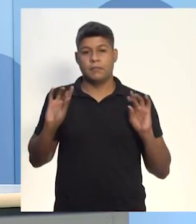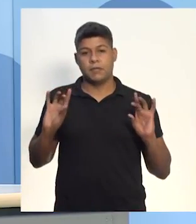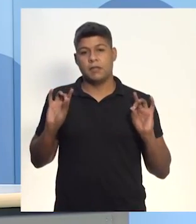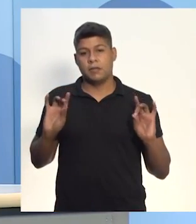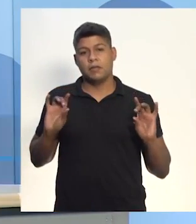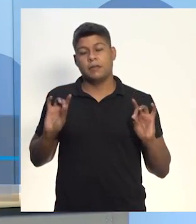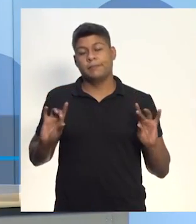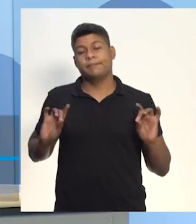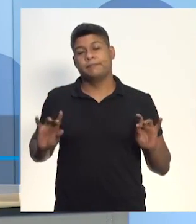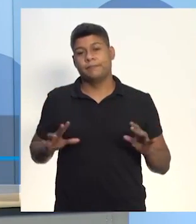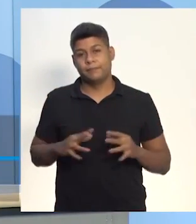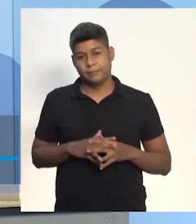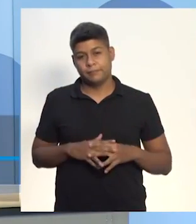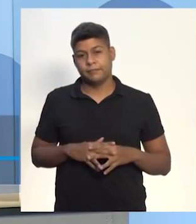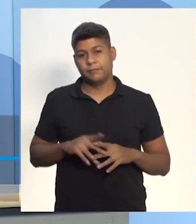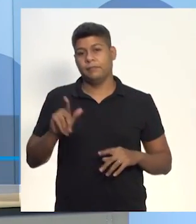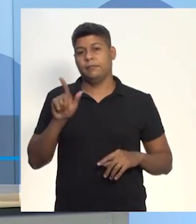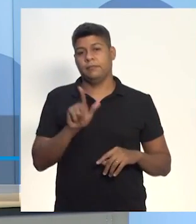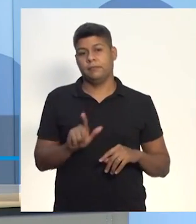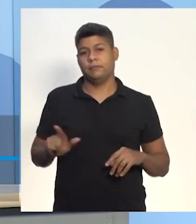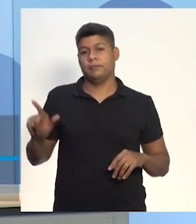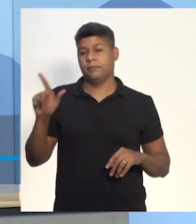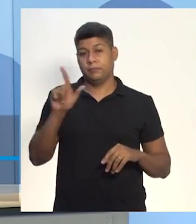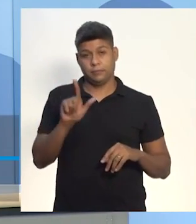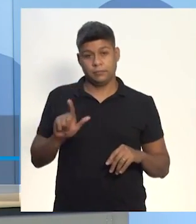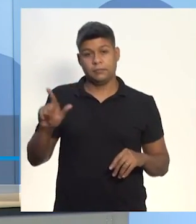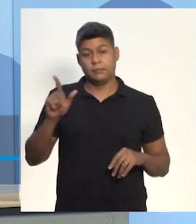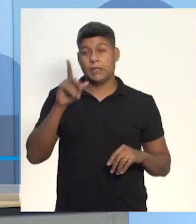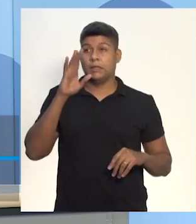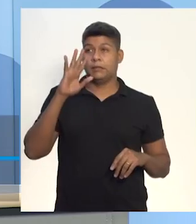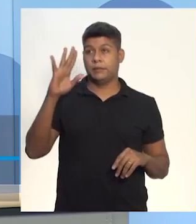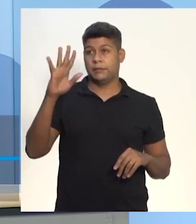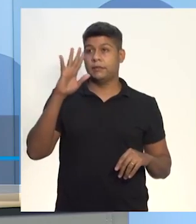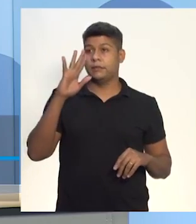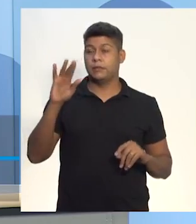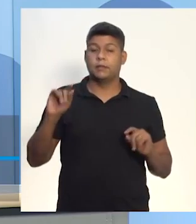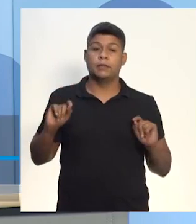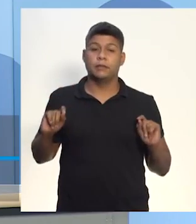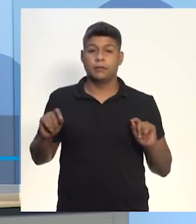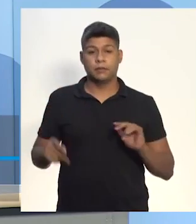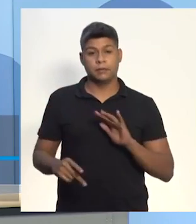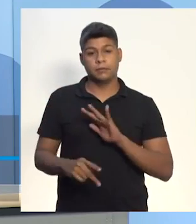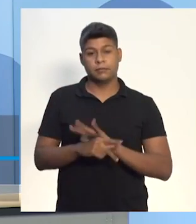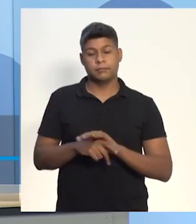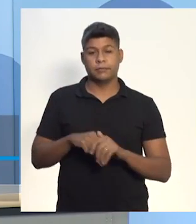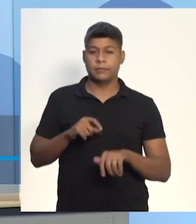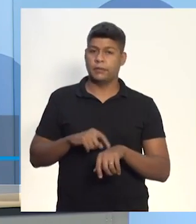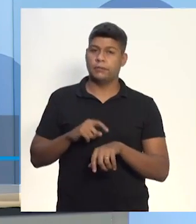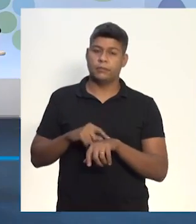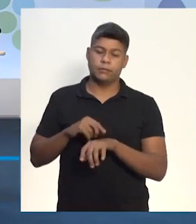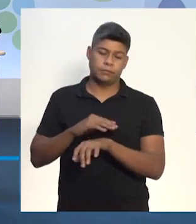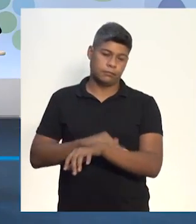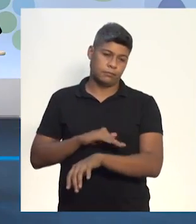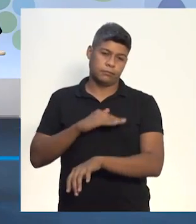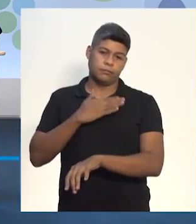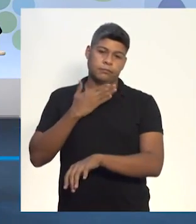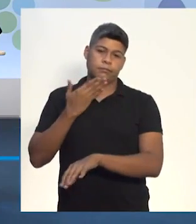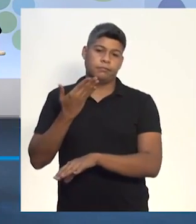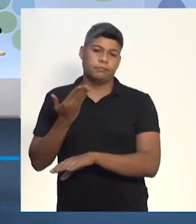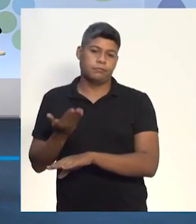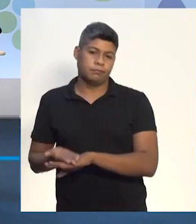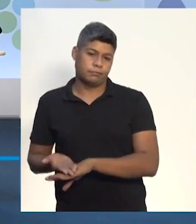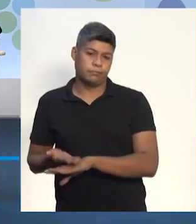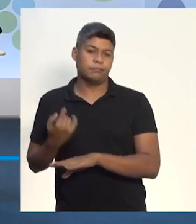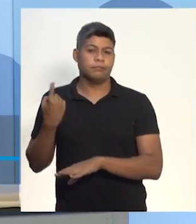Maria Fernanda? Quando a literatura ela traz reflexões que perpassam todo o tempo, né, e permite com que a